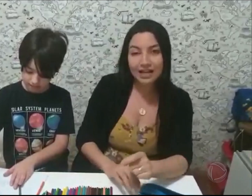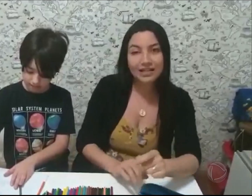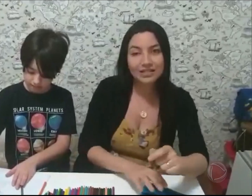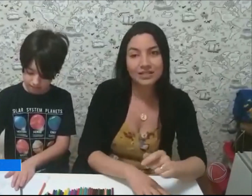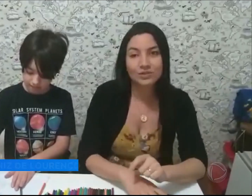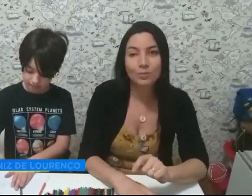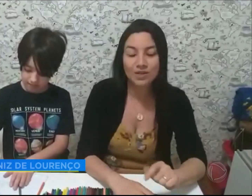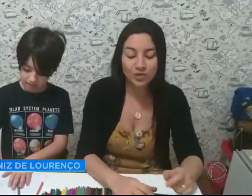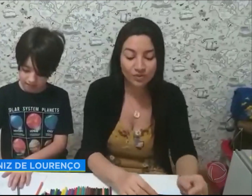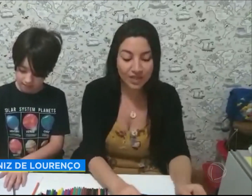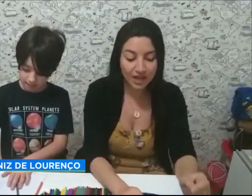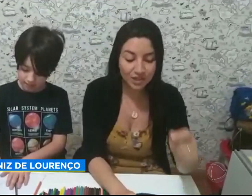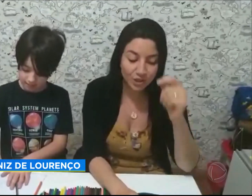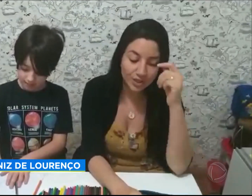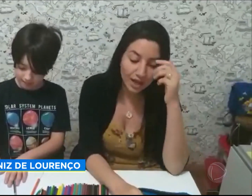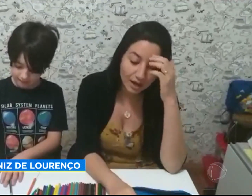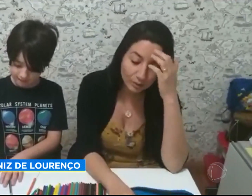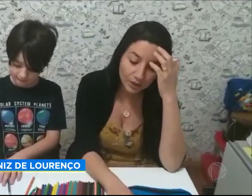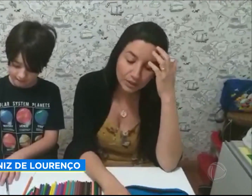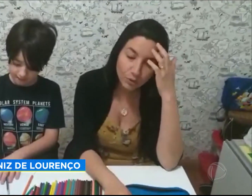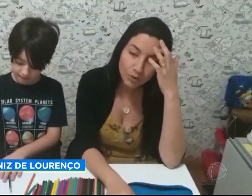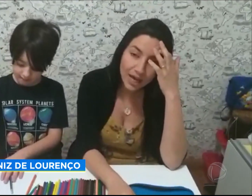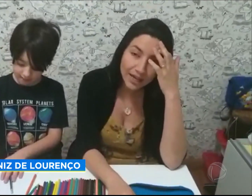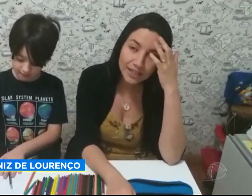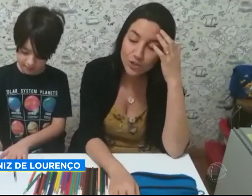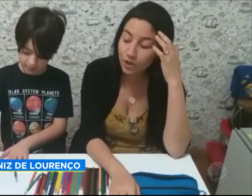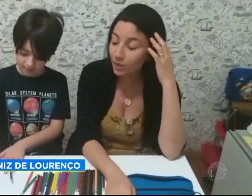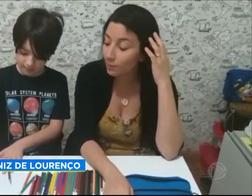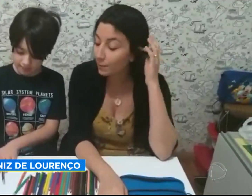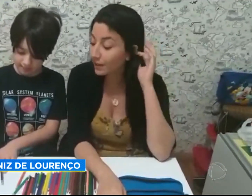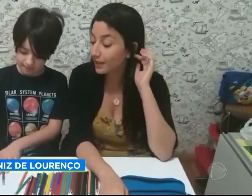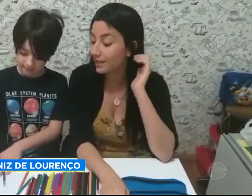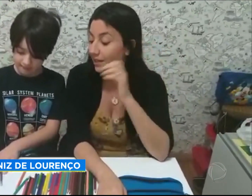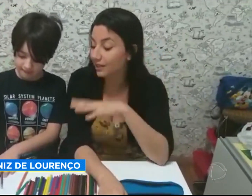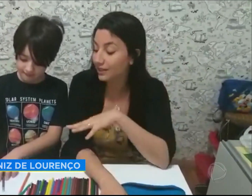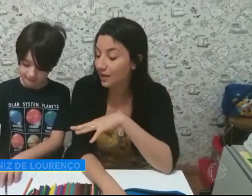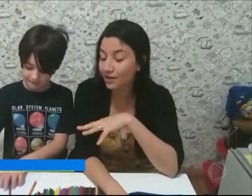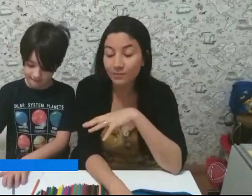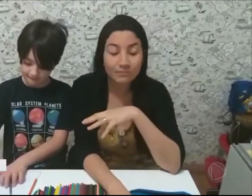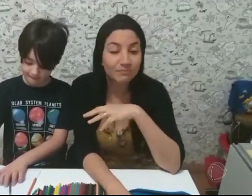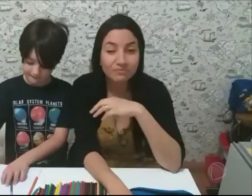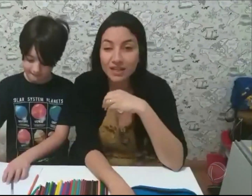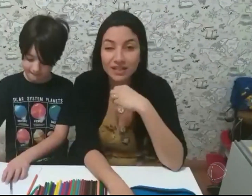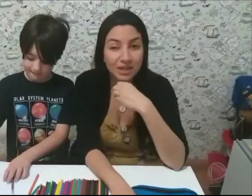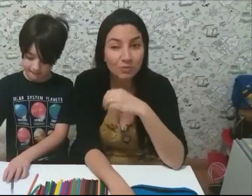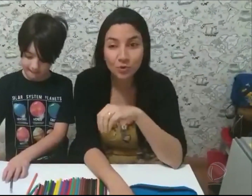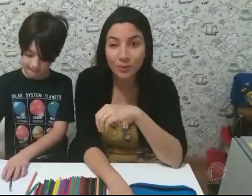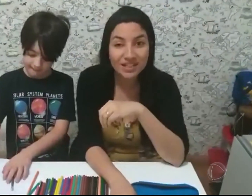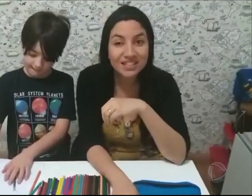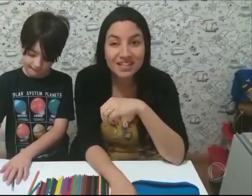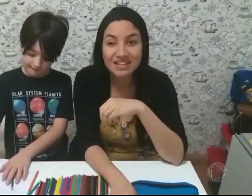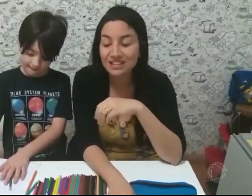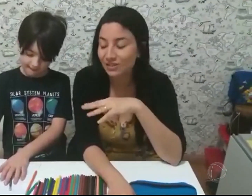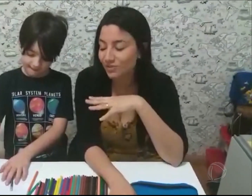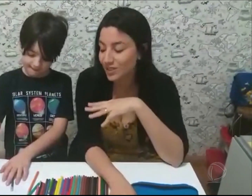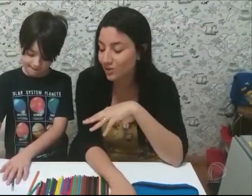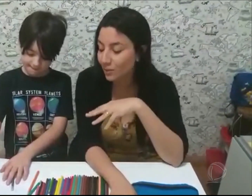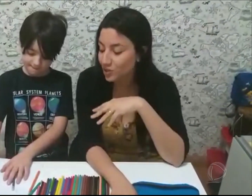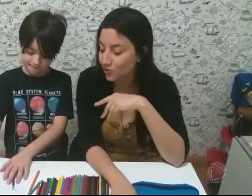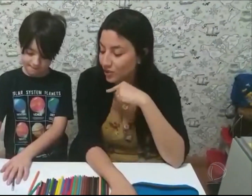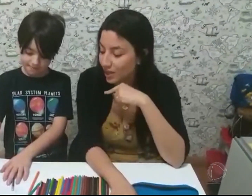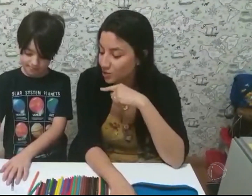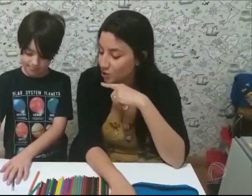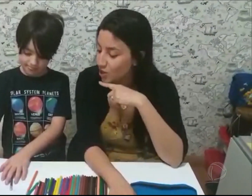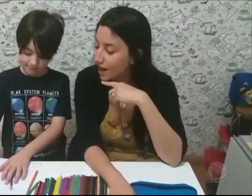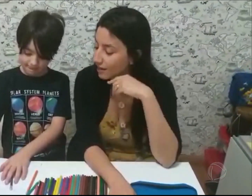está realizando uma atividade da aula online, só que é uma matéria que ele tem muito prazer. Ele está fazendo